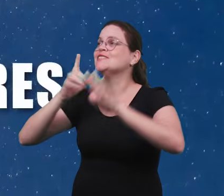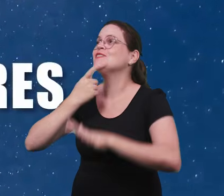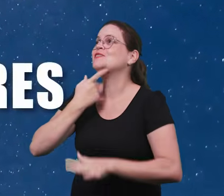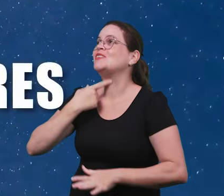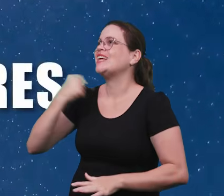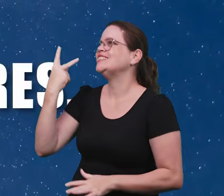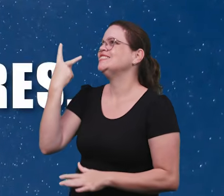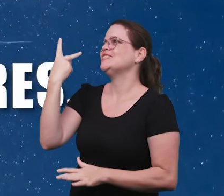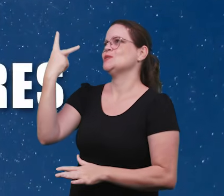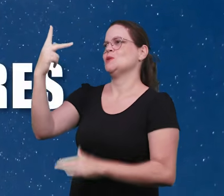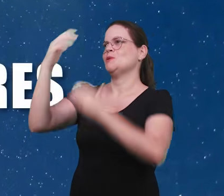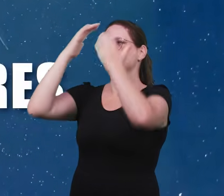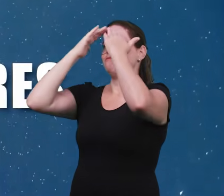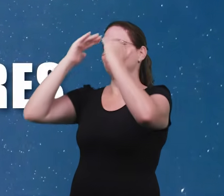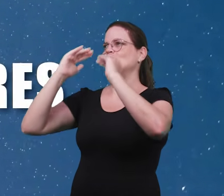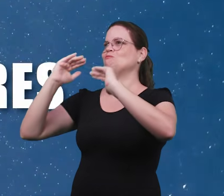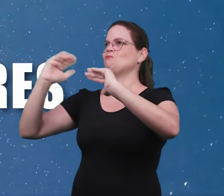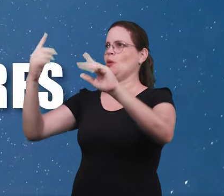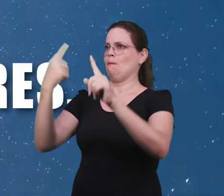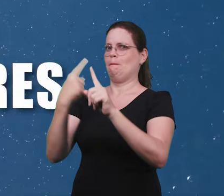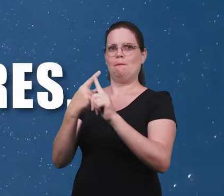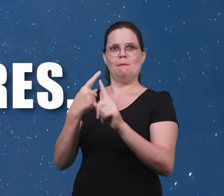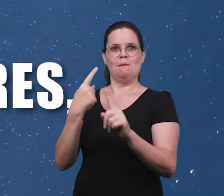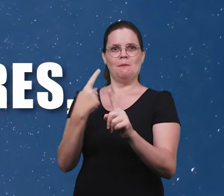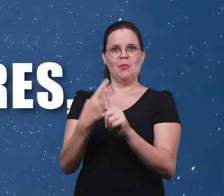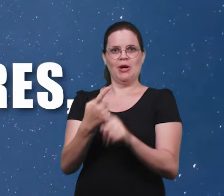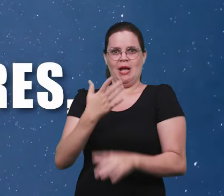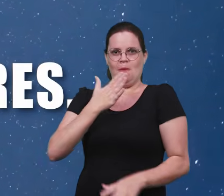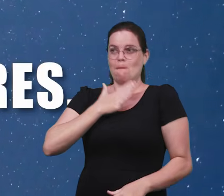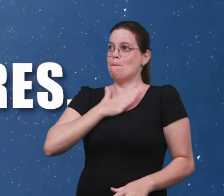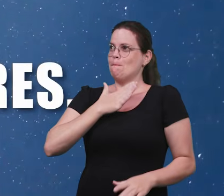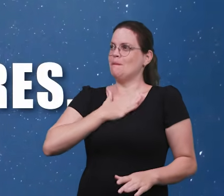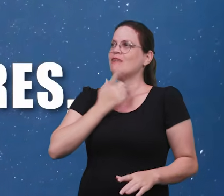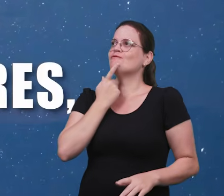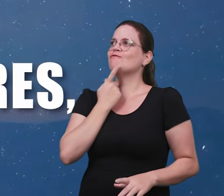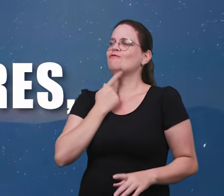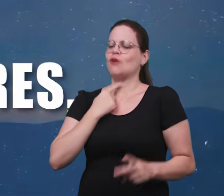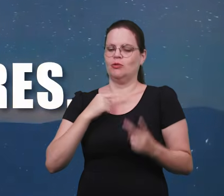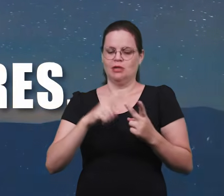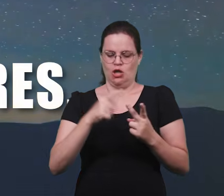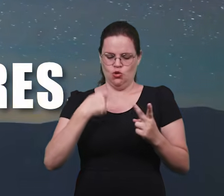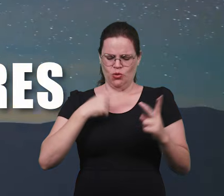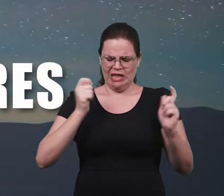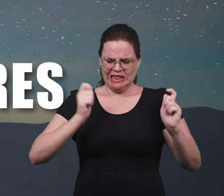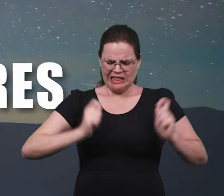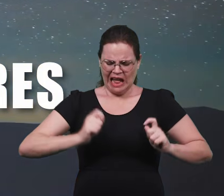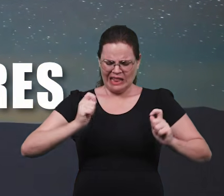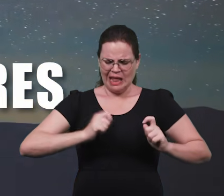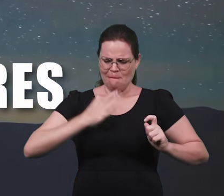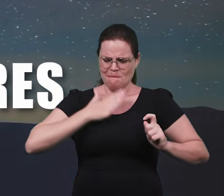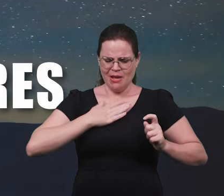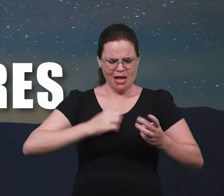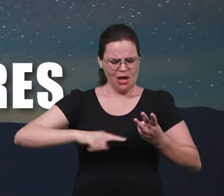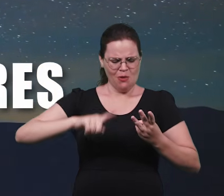Teus são os teus poderes, minha